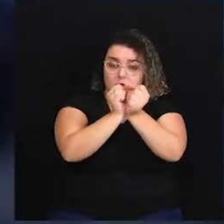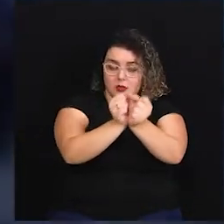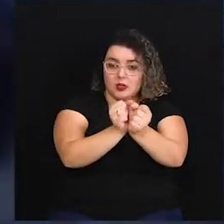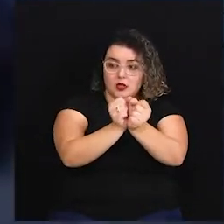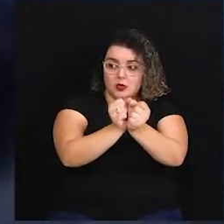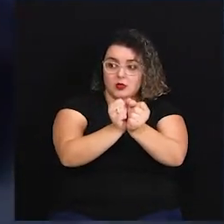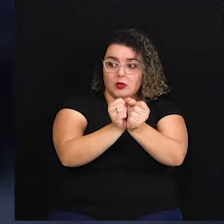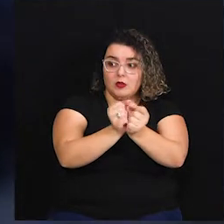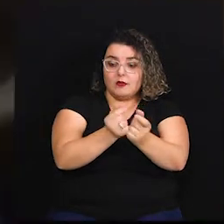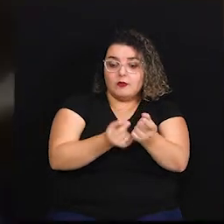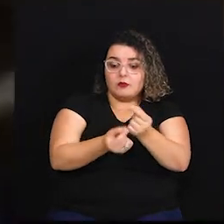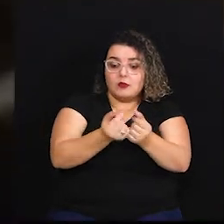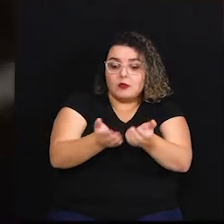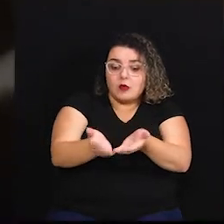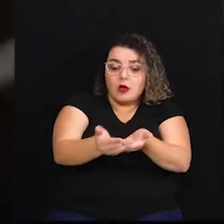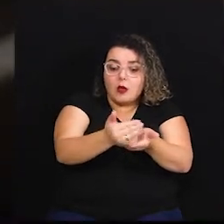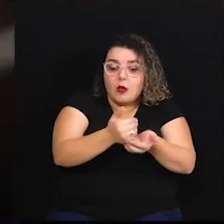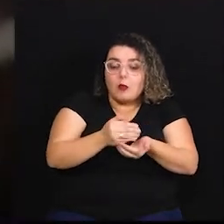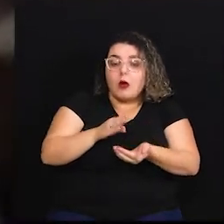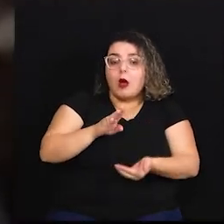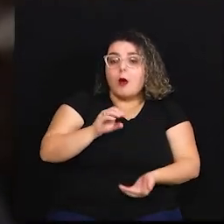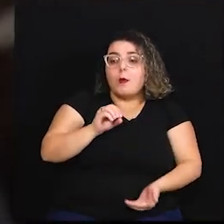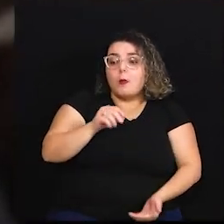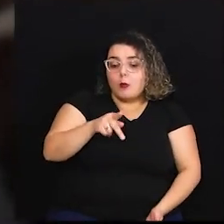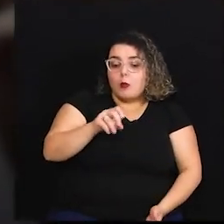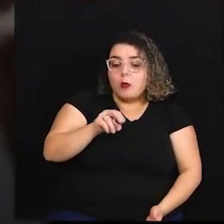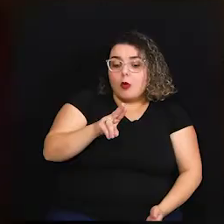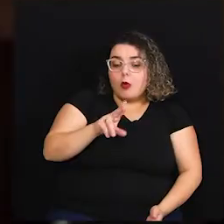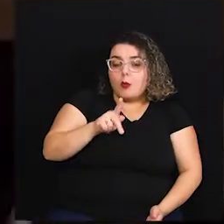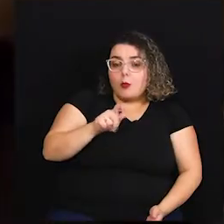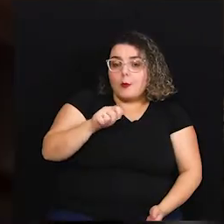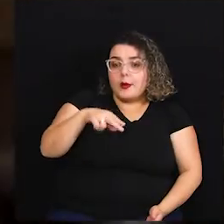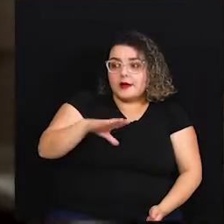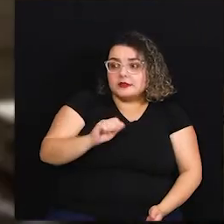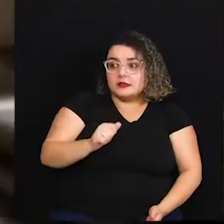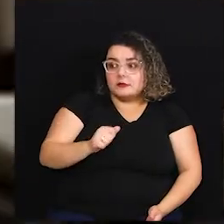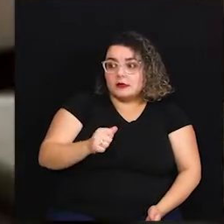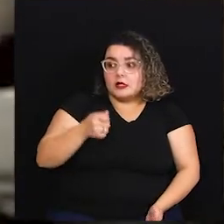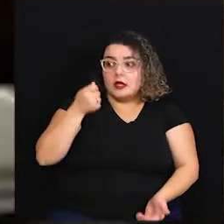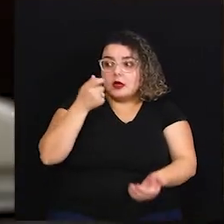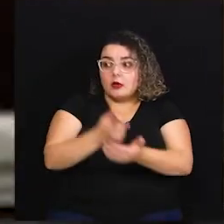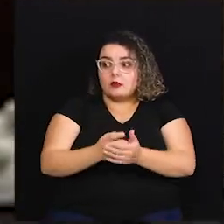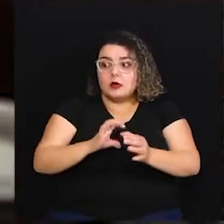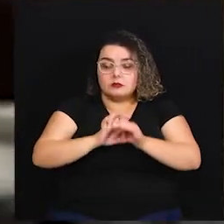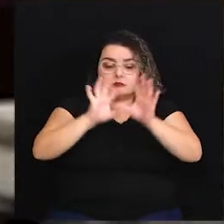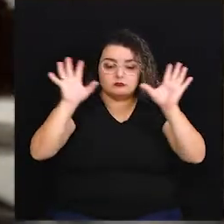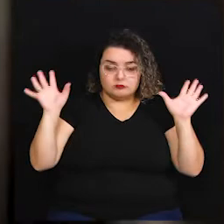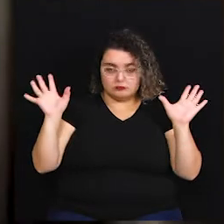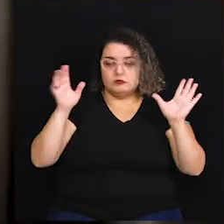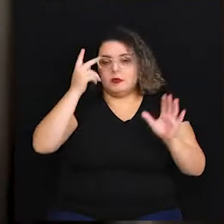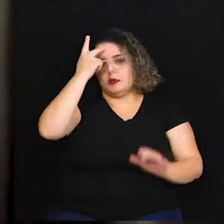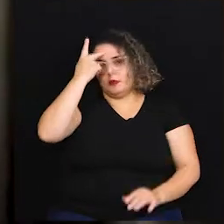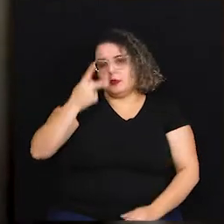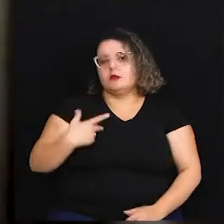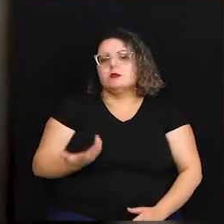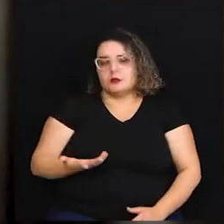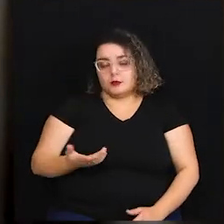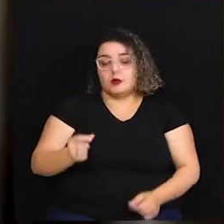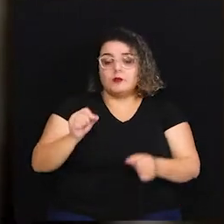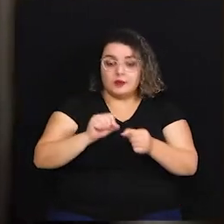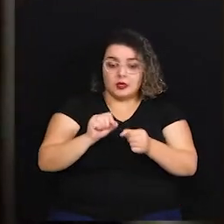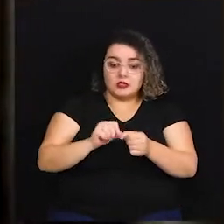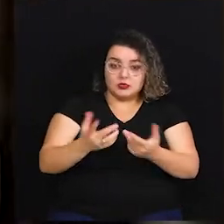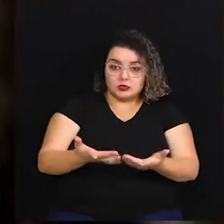escravizados formarem um pecúlio, uma poupança para a compra da própria liberdade ou de outros cativos.